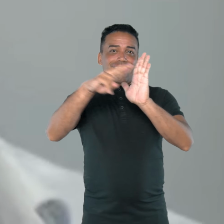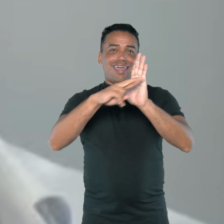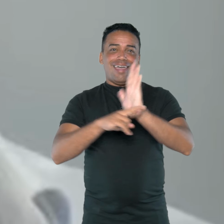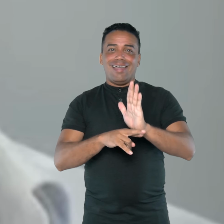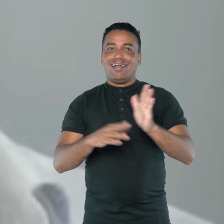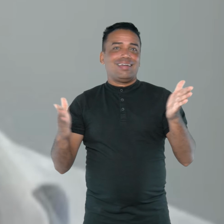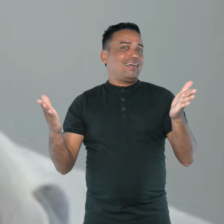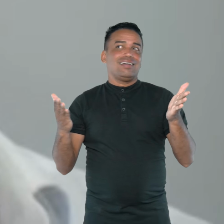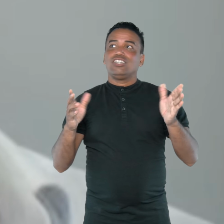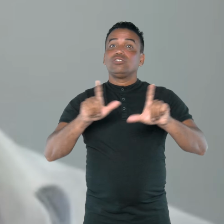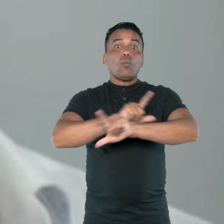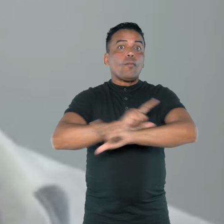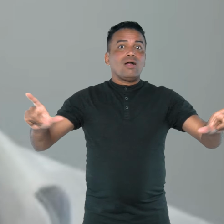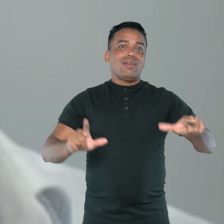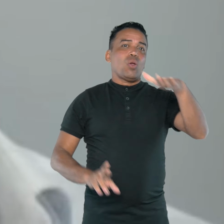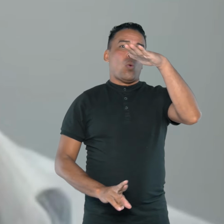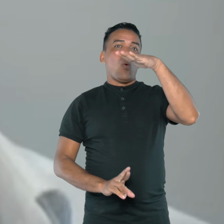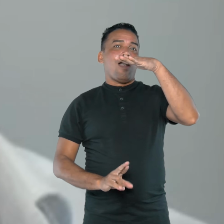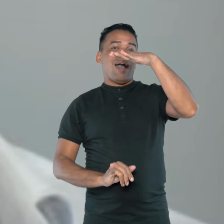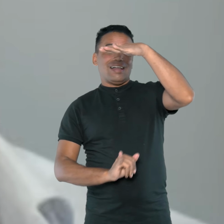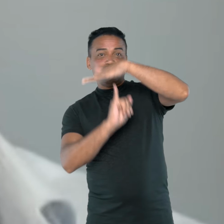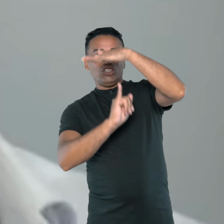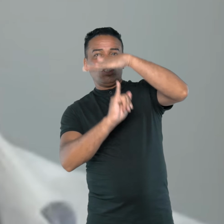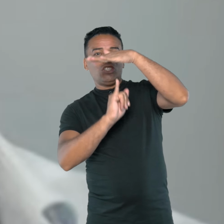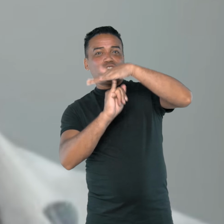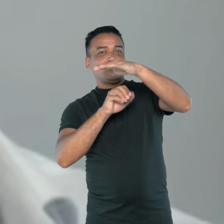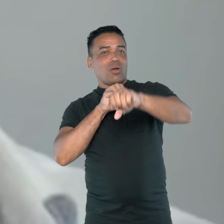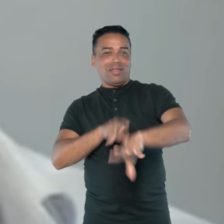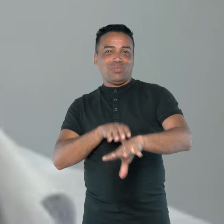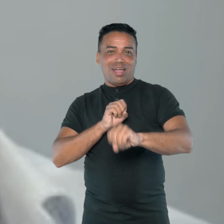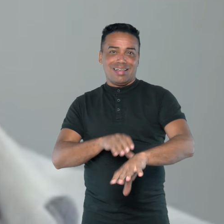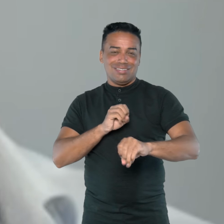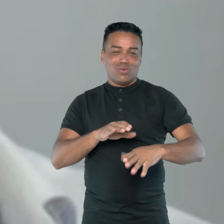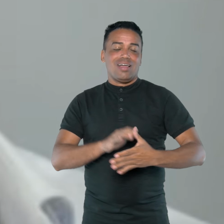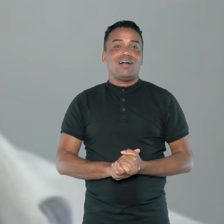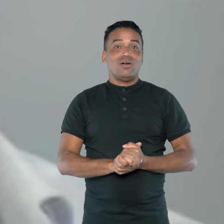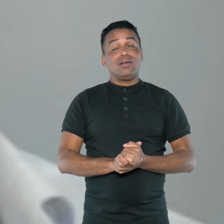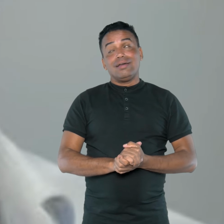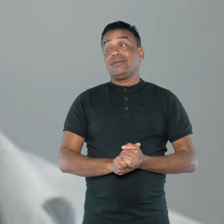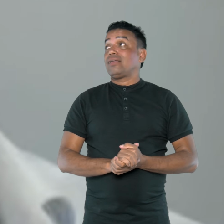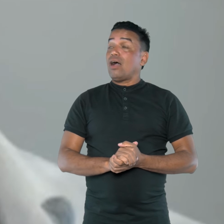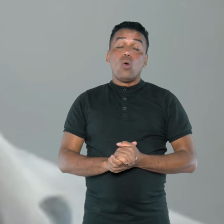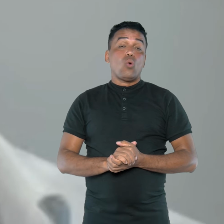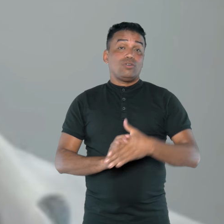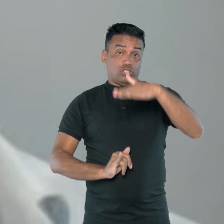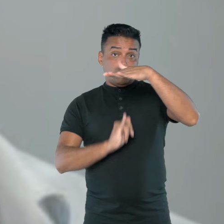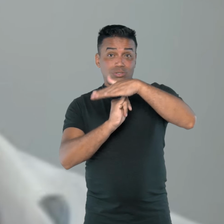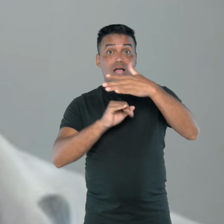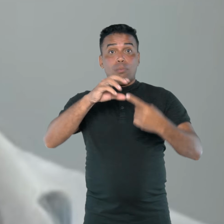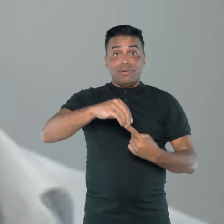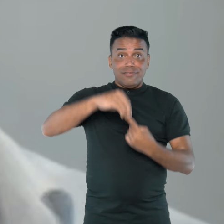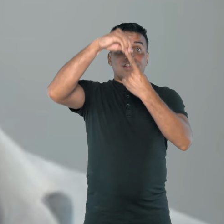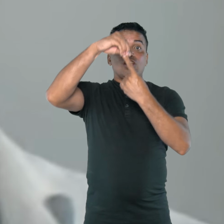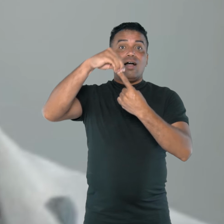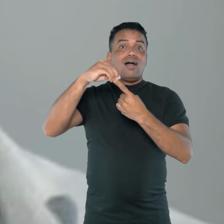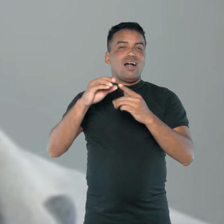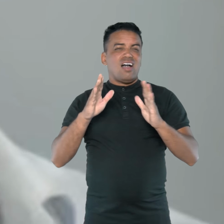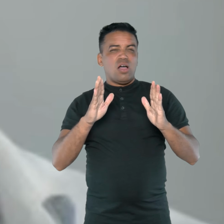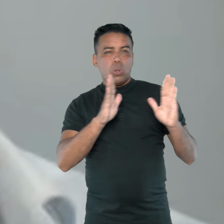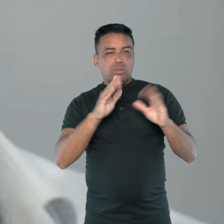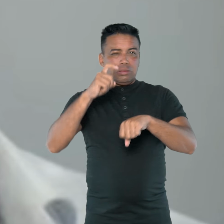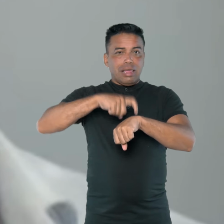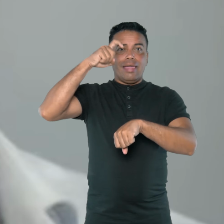instituições. Porque as instituições, elas privilegiaram durante muito tempo e ainda privilegiam a